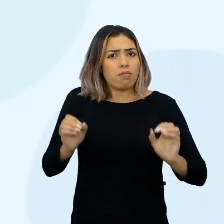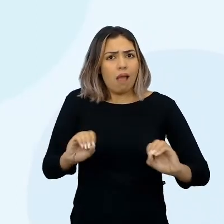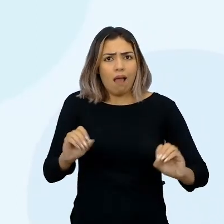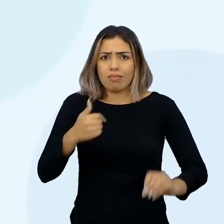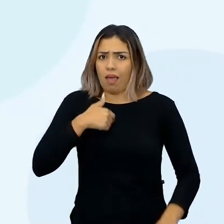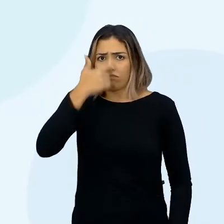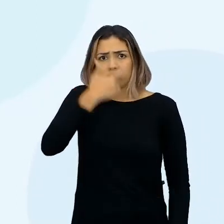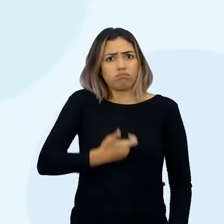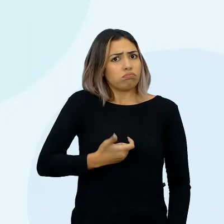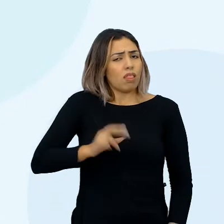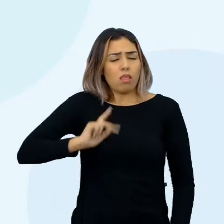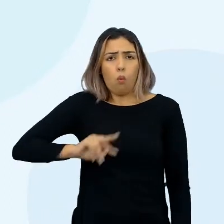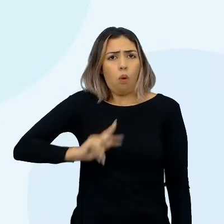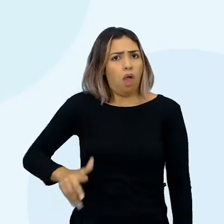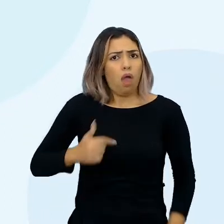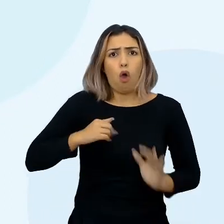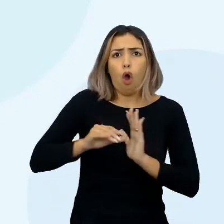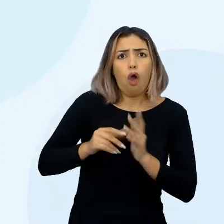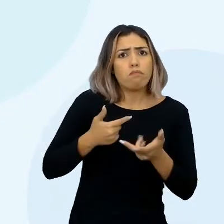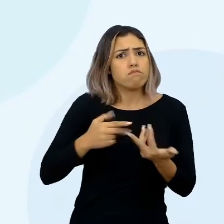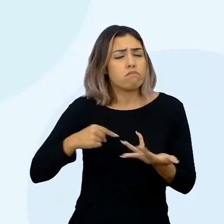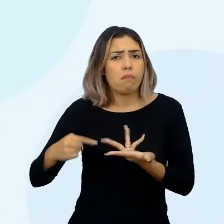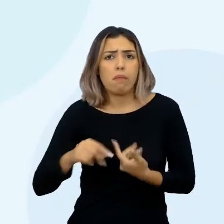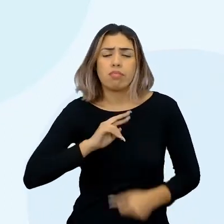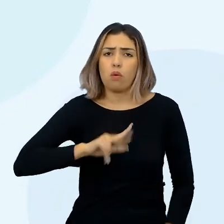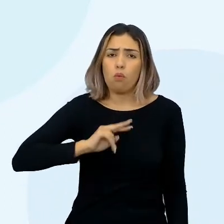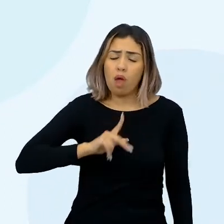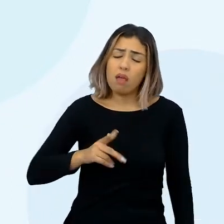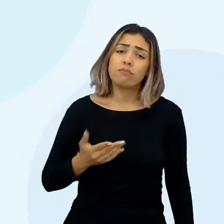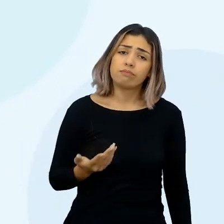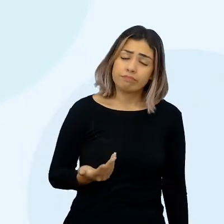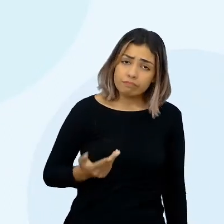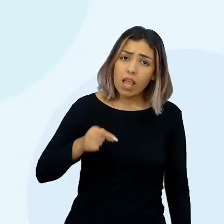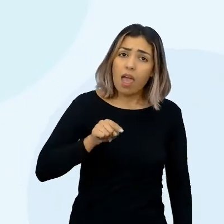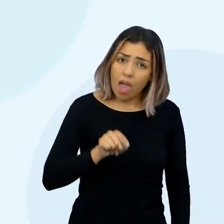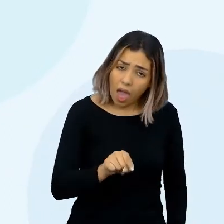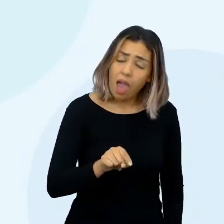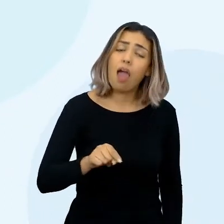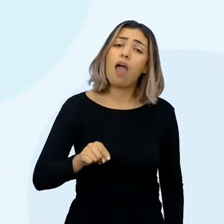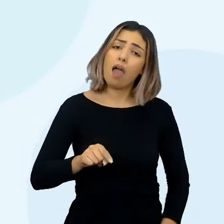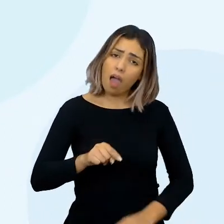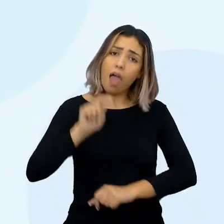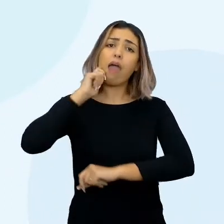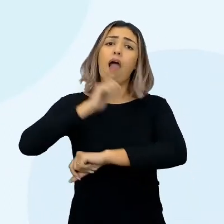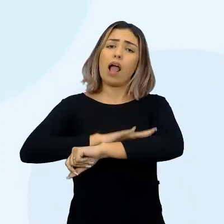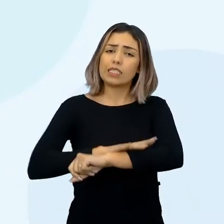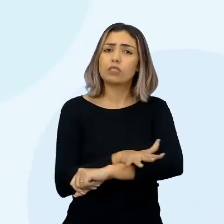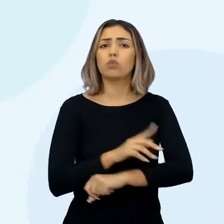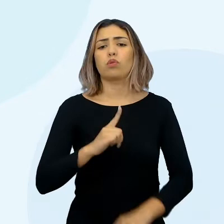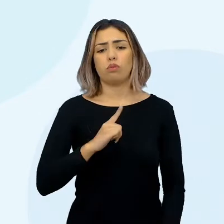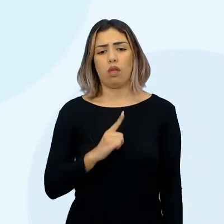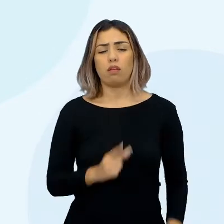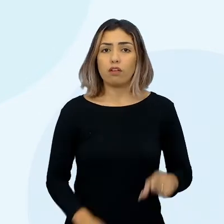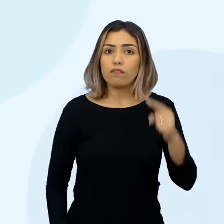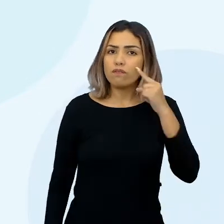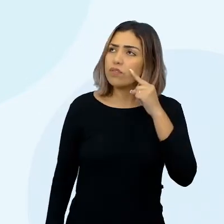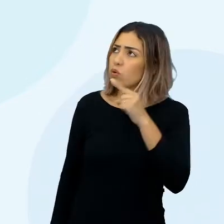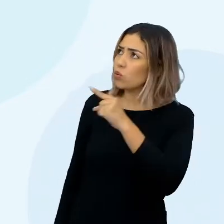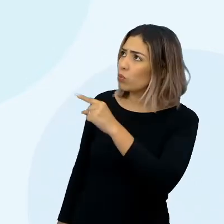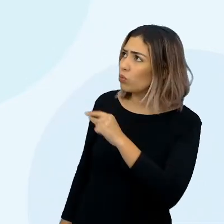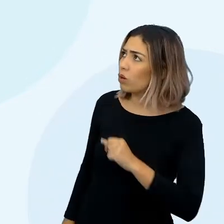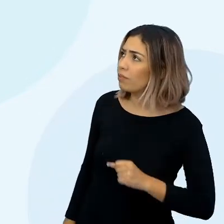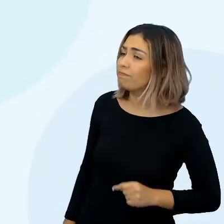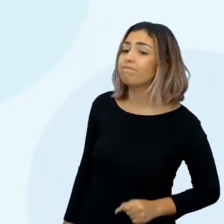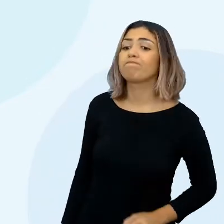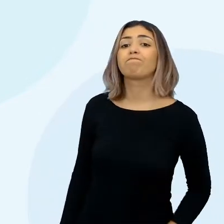elas nem julgamento têm. Isso tudo tem a ver com racismo também, né? Então nós estamos vendo essa imagem, isso é